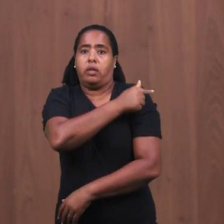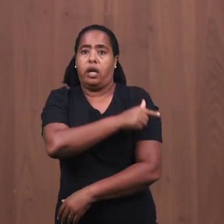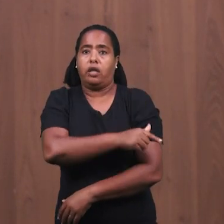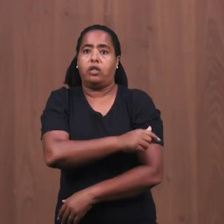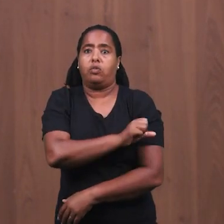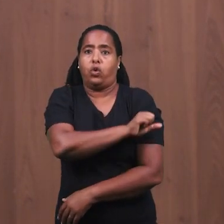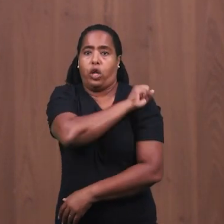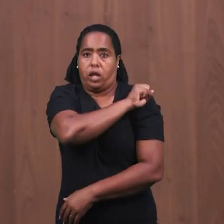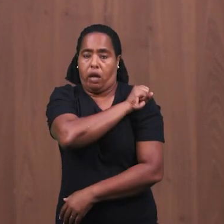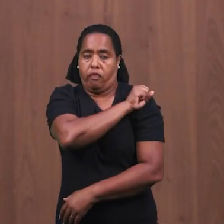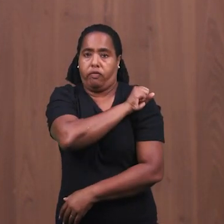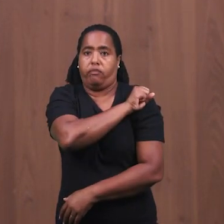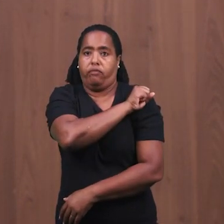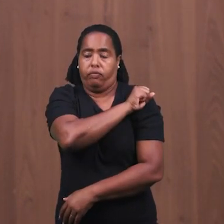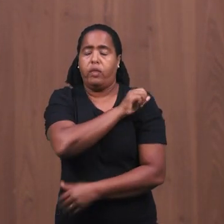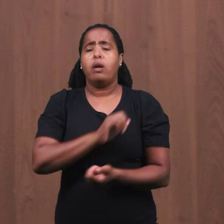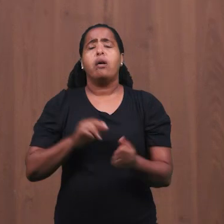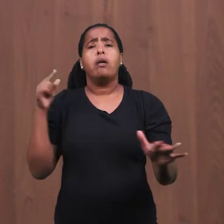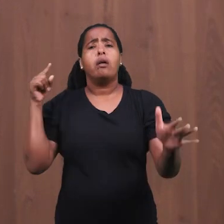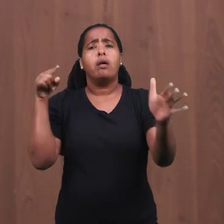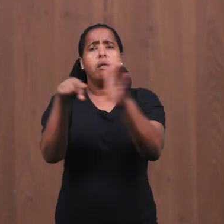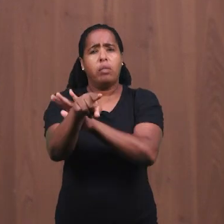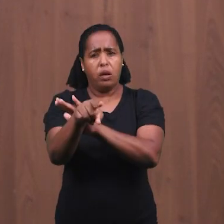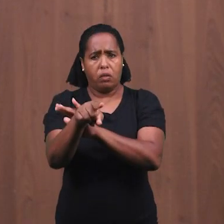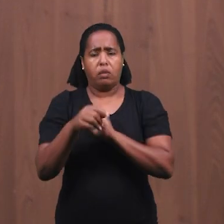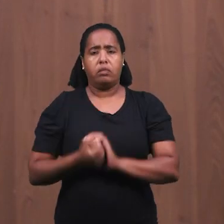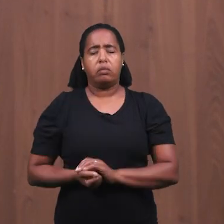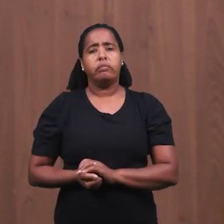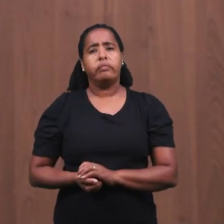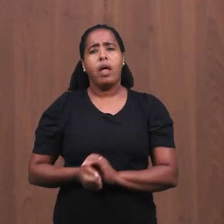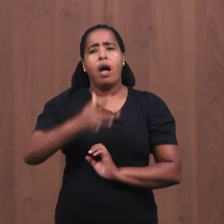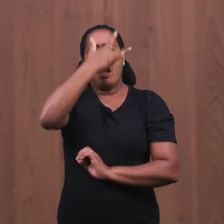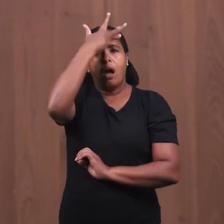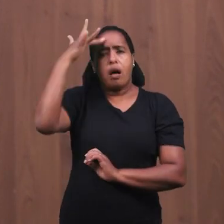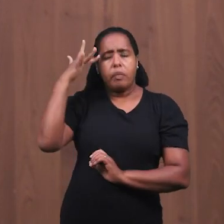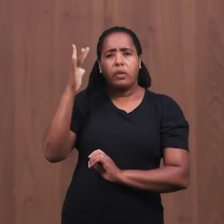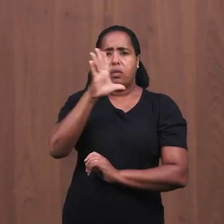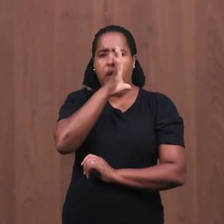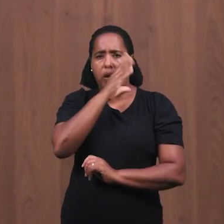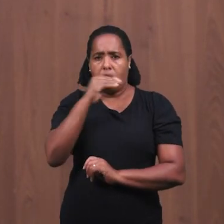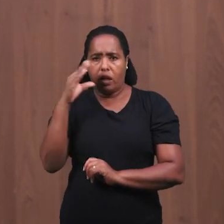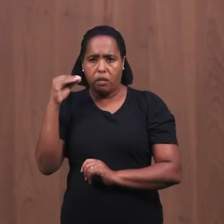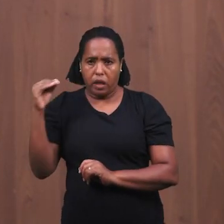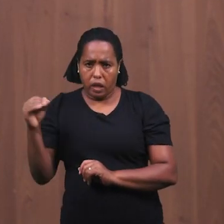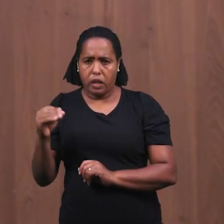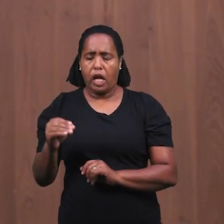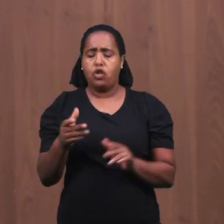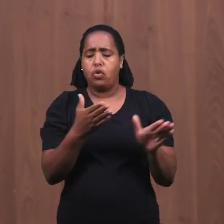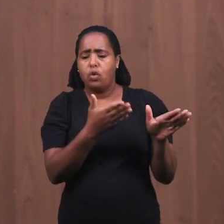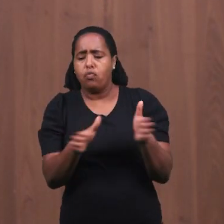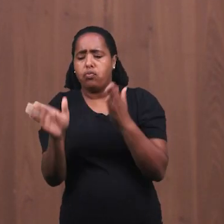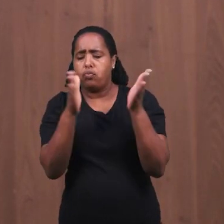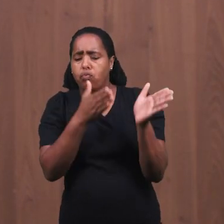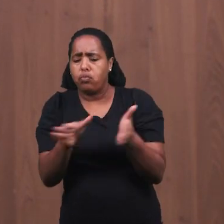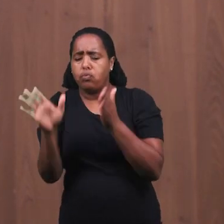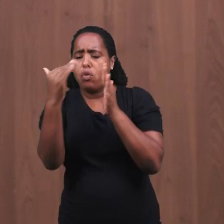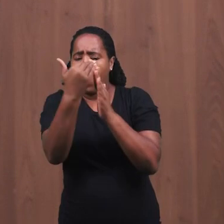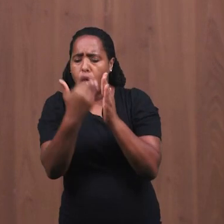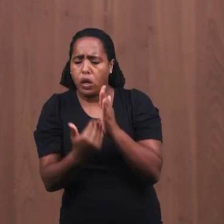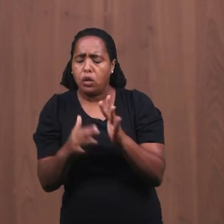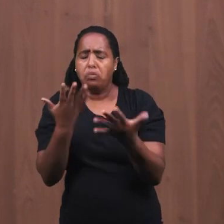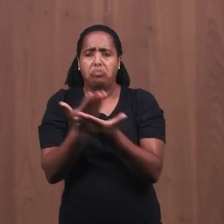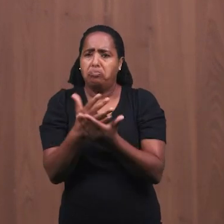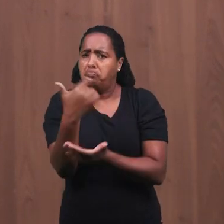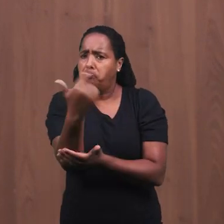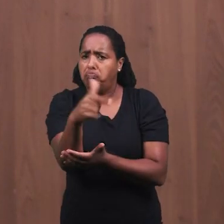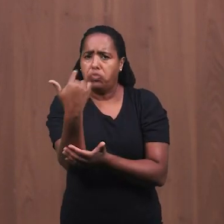ensino fundamental. Pergunto a vocês: aquele adolescente que não manteve uma rotina de estudos, deixando